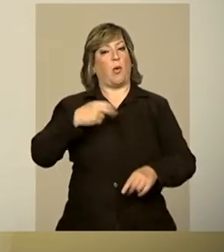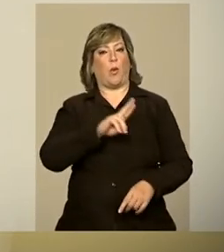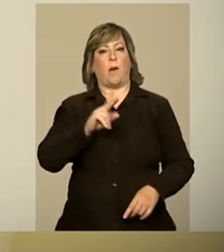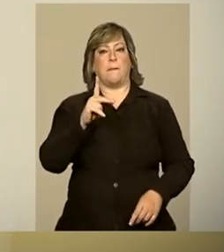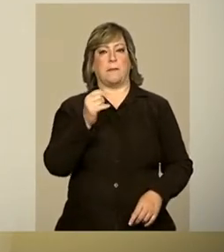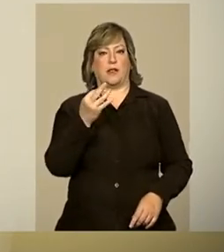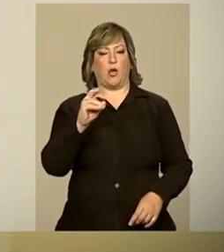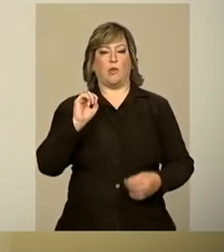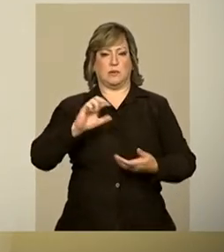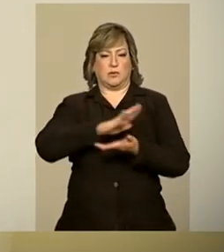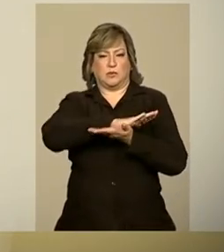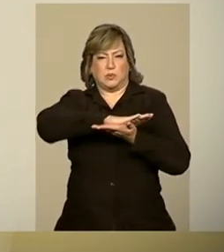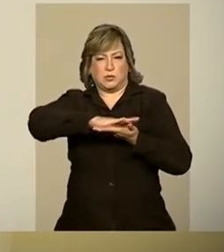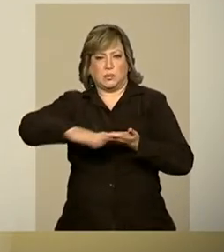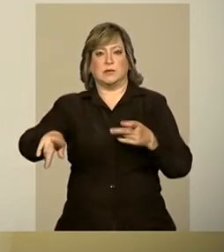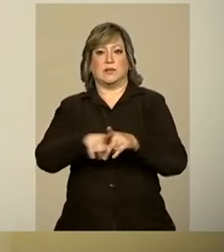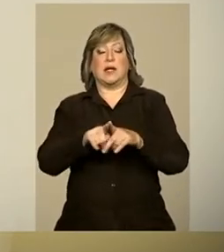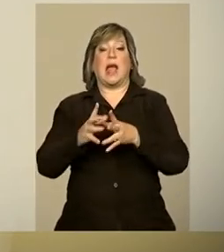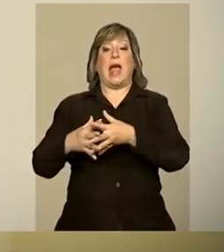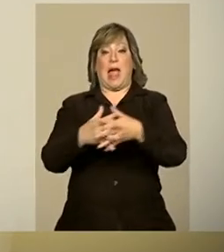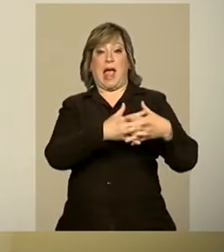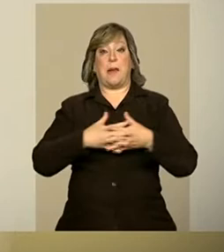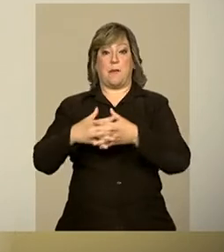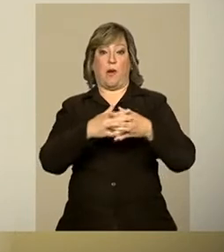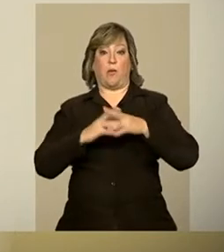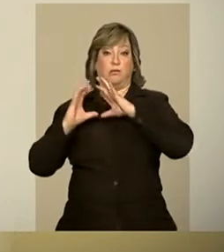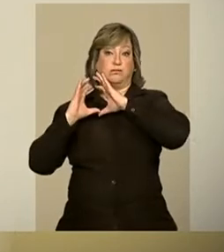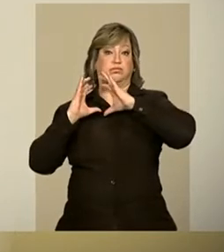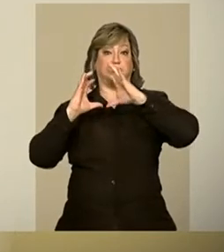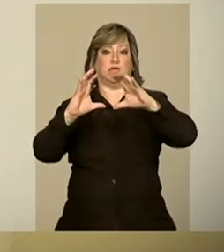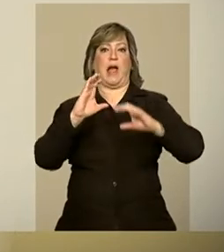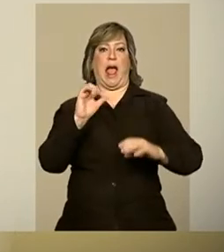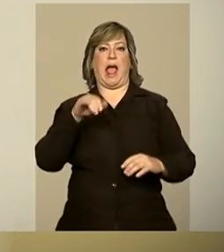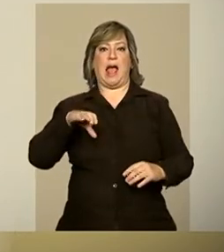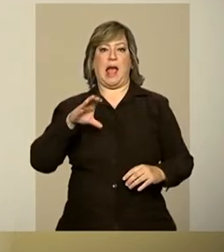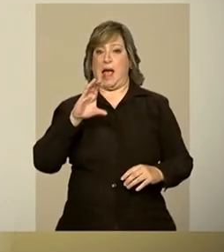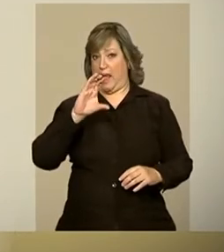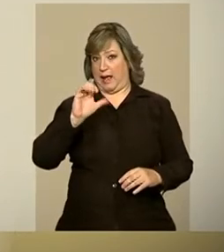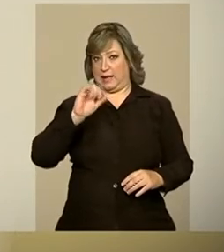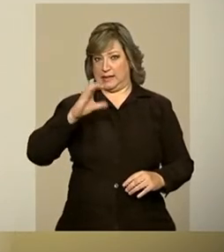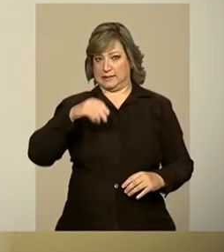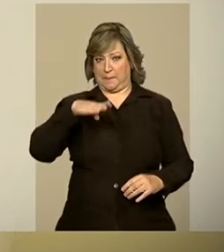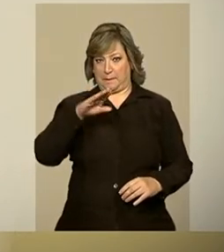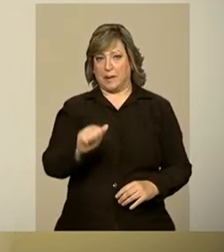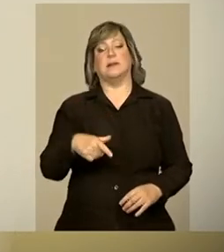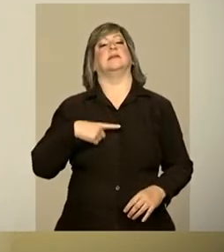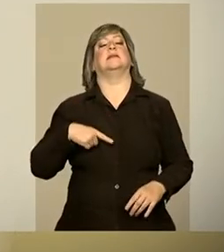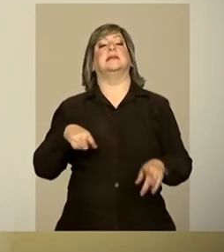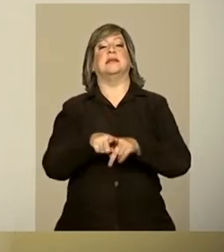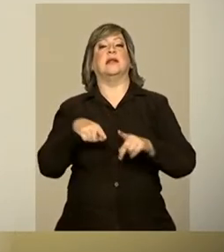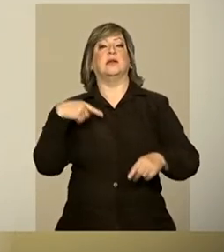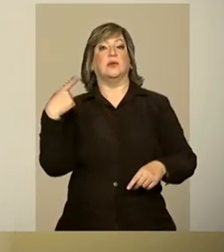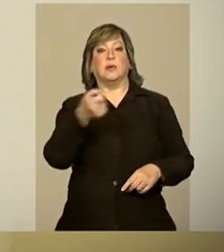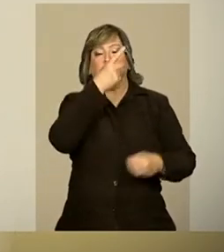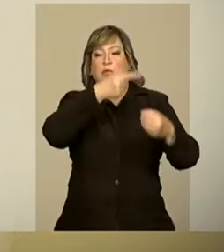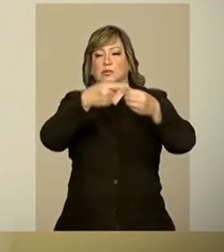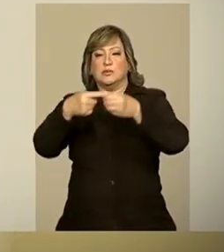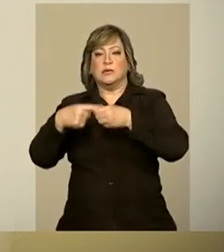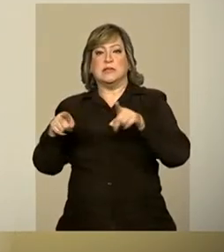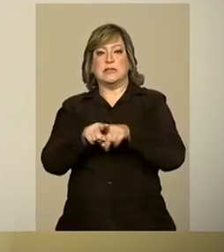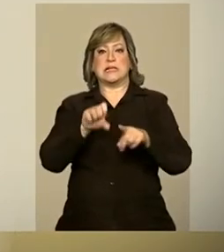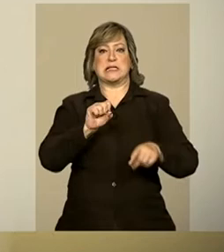caminhão caçamba. Para aqueles municípios em situação de emergência, que são municípios do semiárido, além